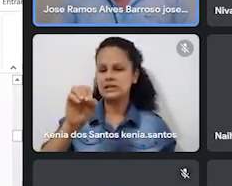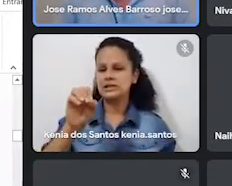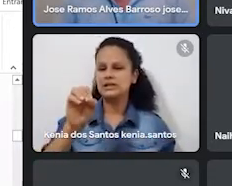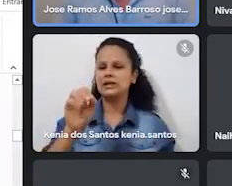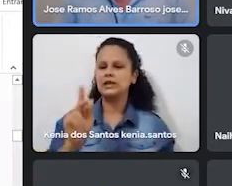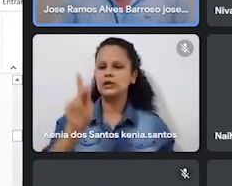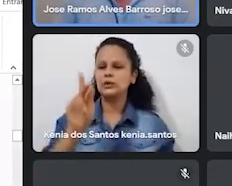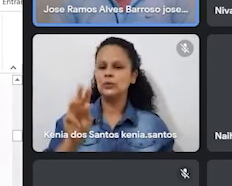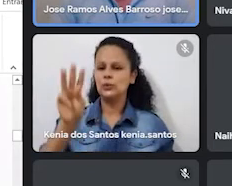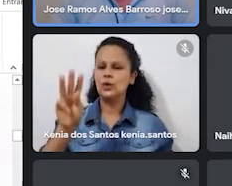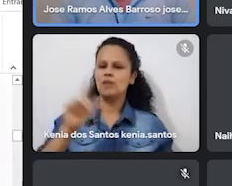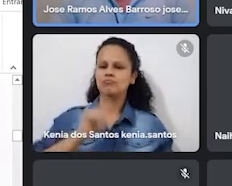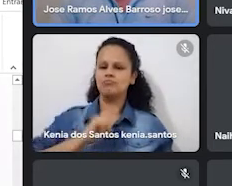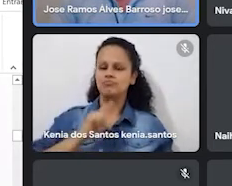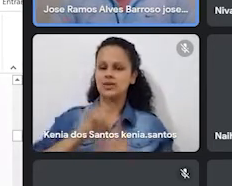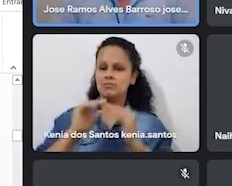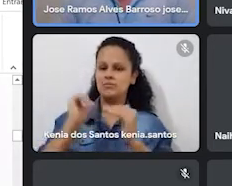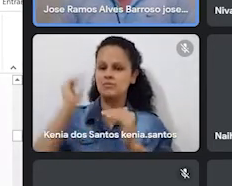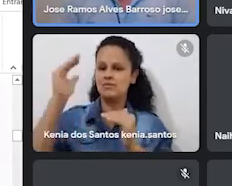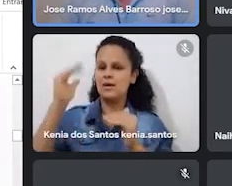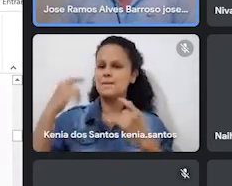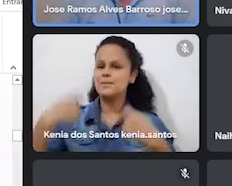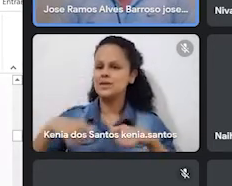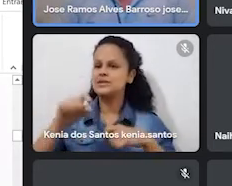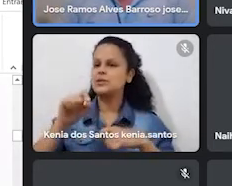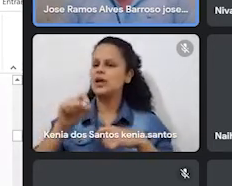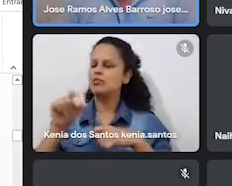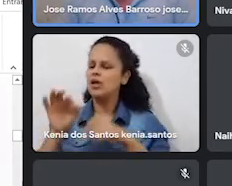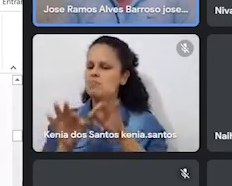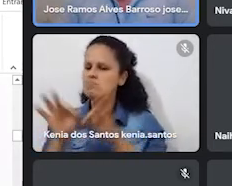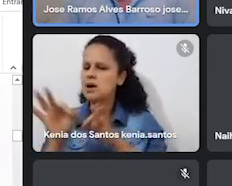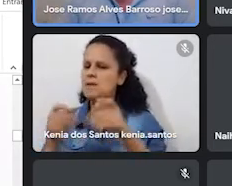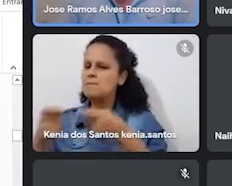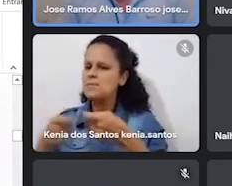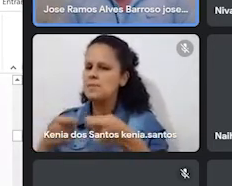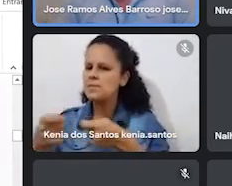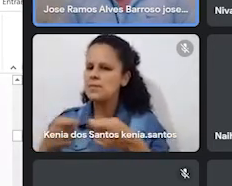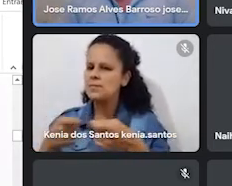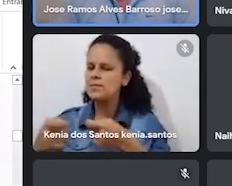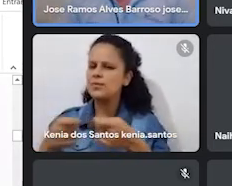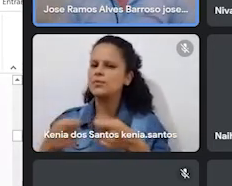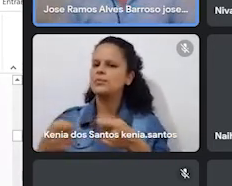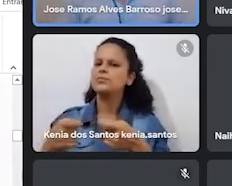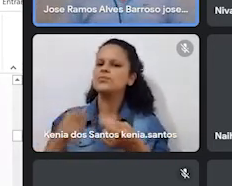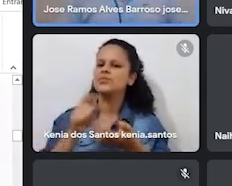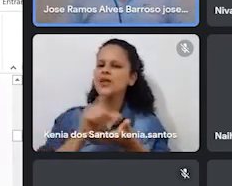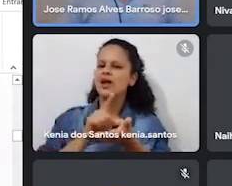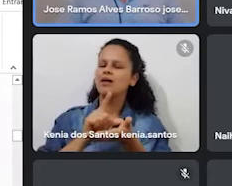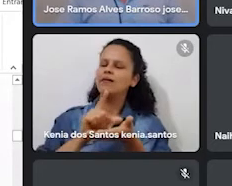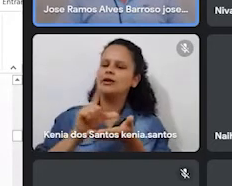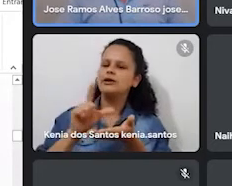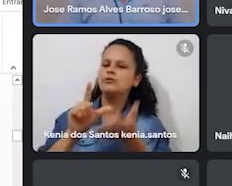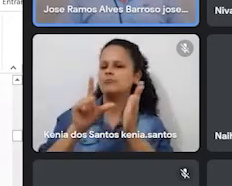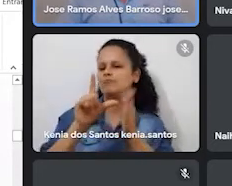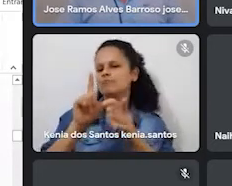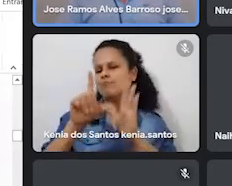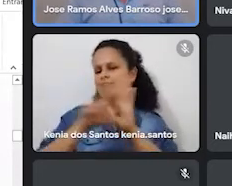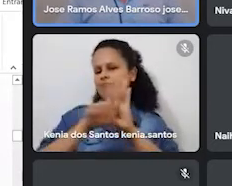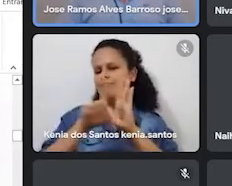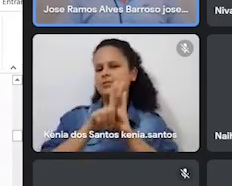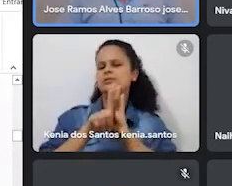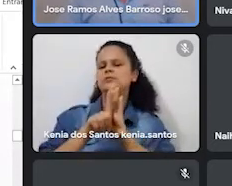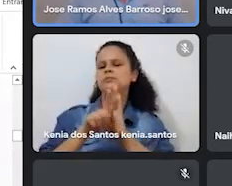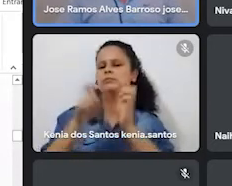de instalações elétricas, contendo, além do disposto no artigo 10.2.3, no mínimo.